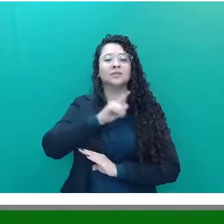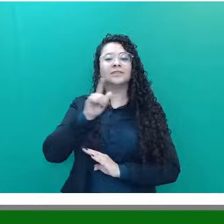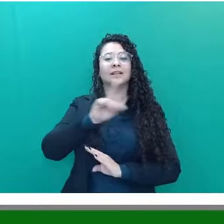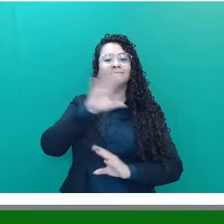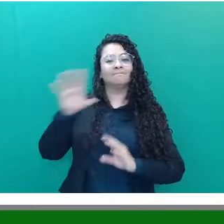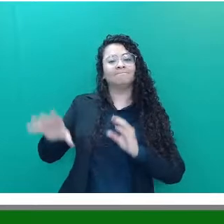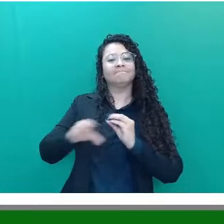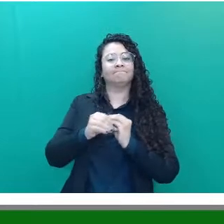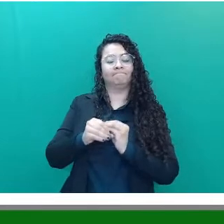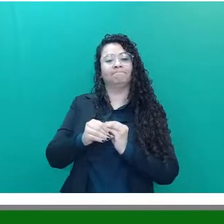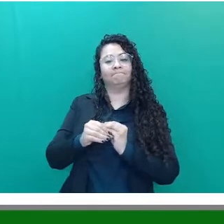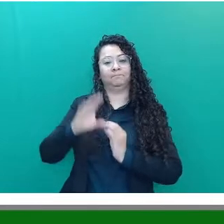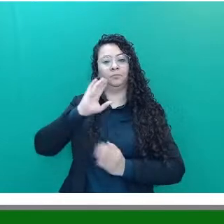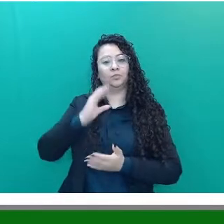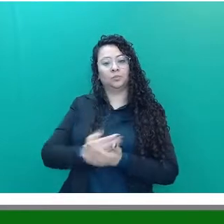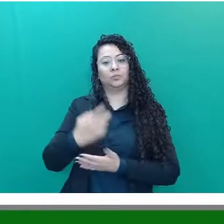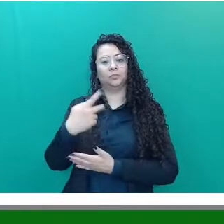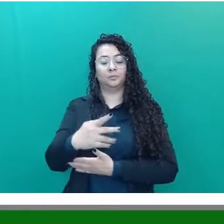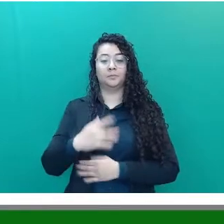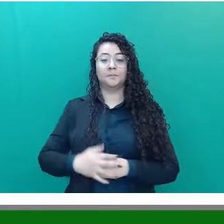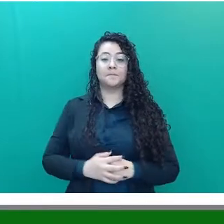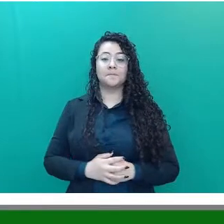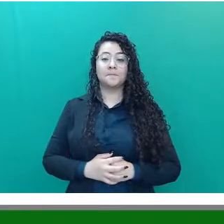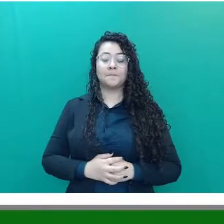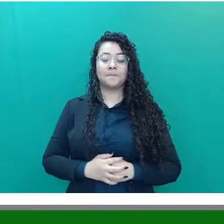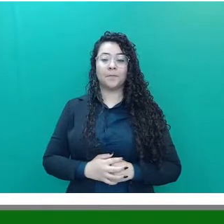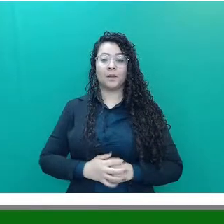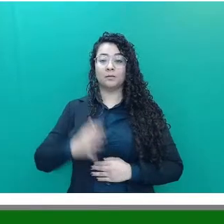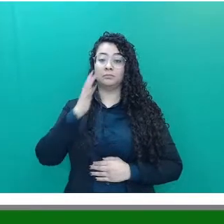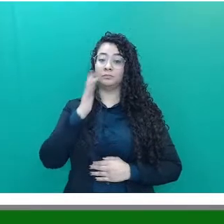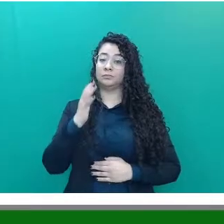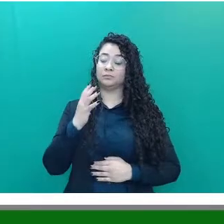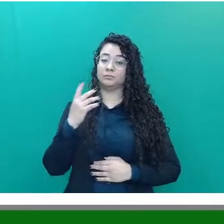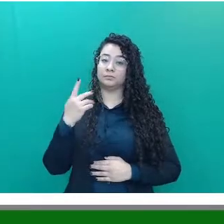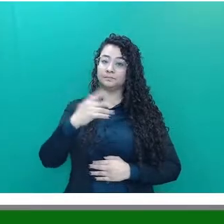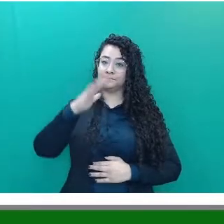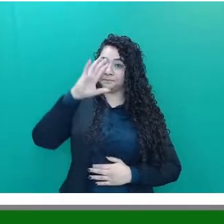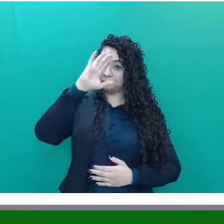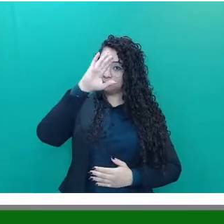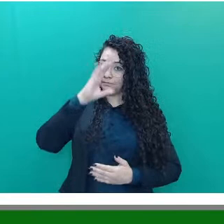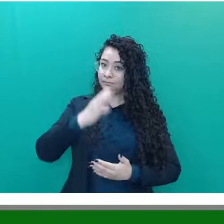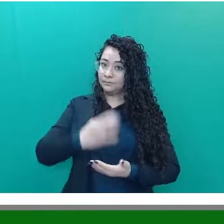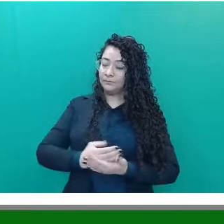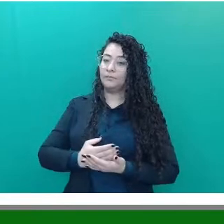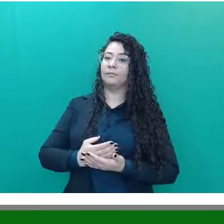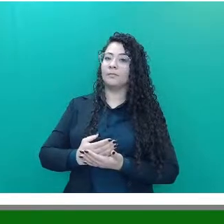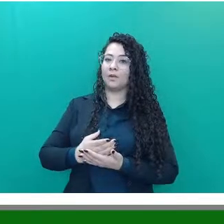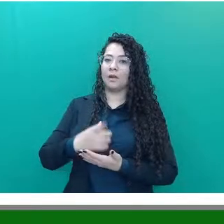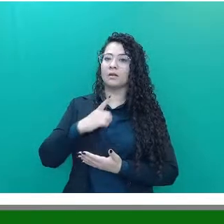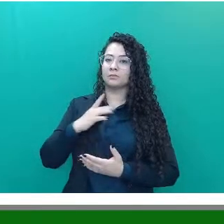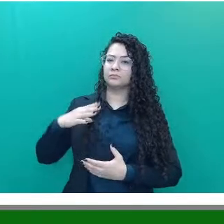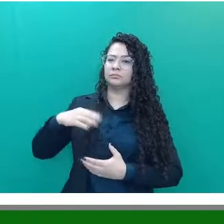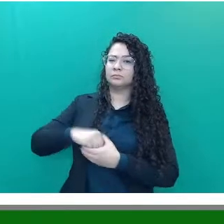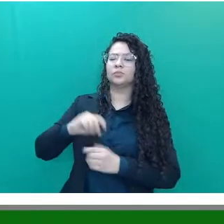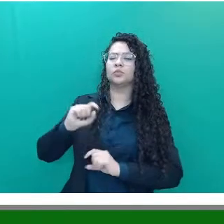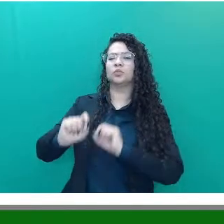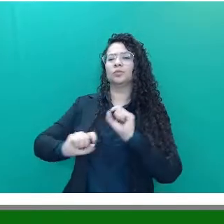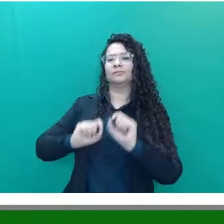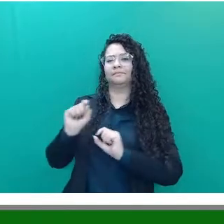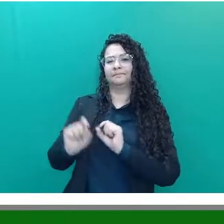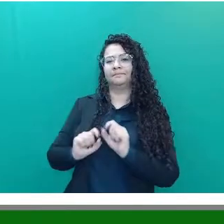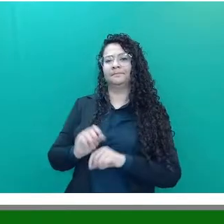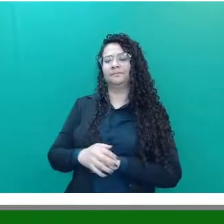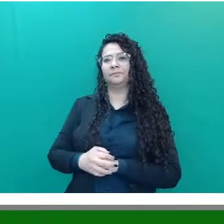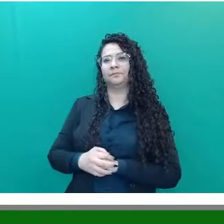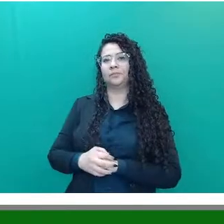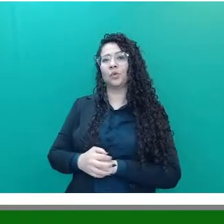que o seu trabalho, ele discute bastante como o